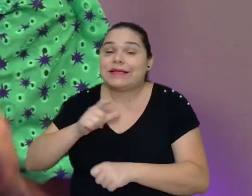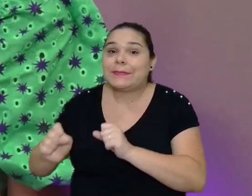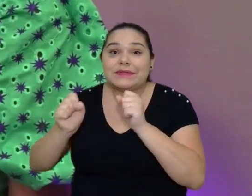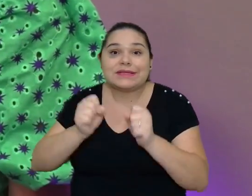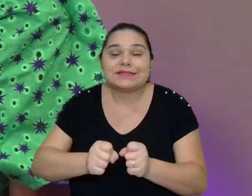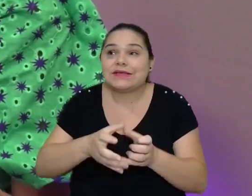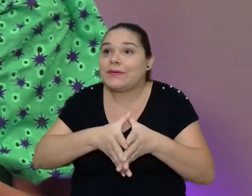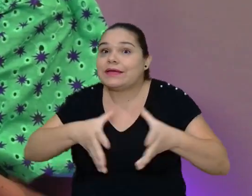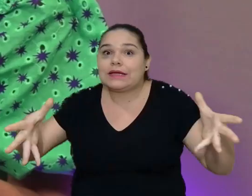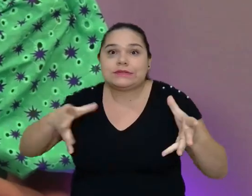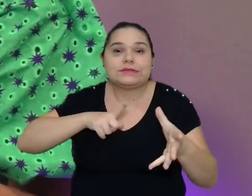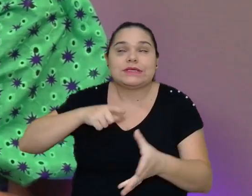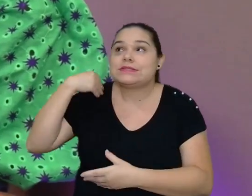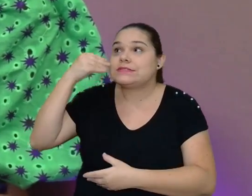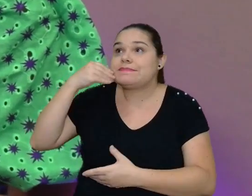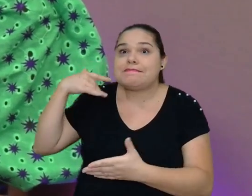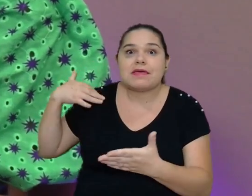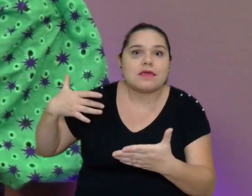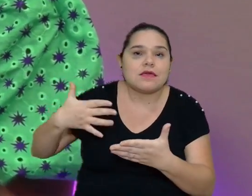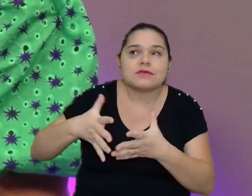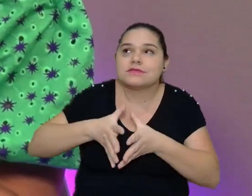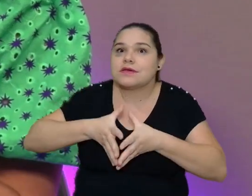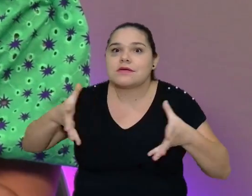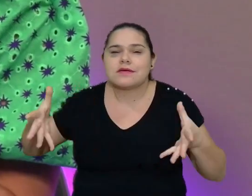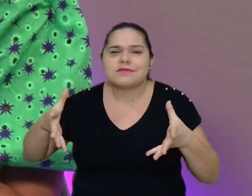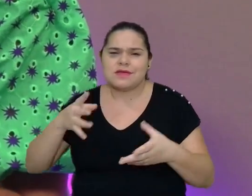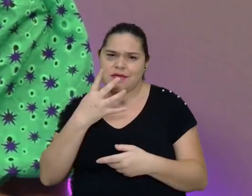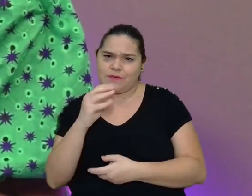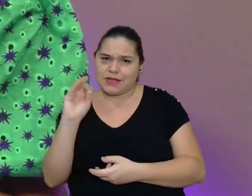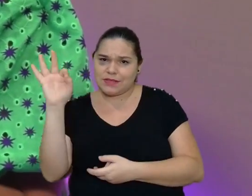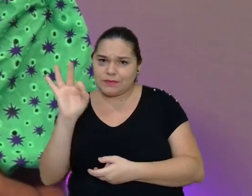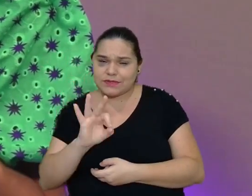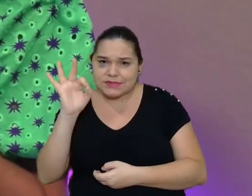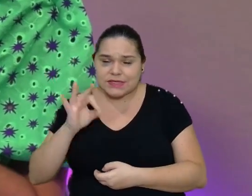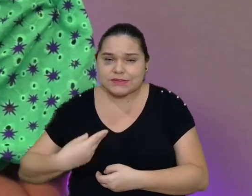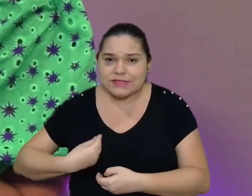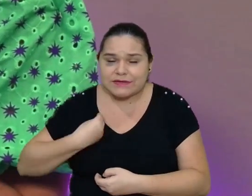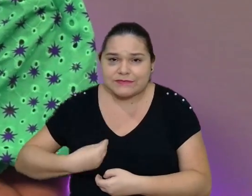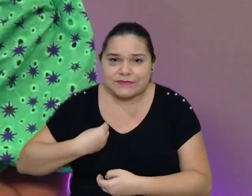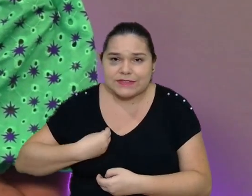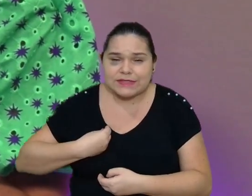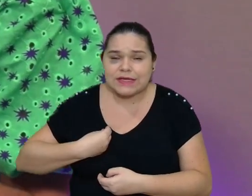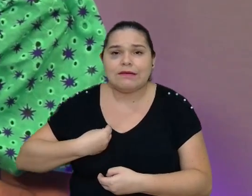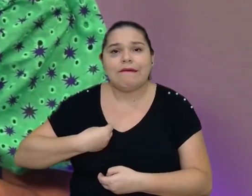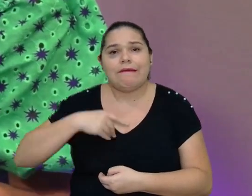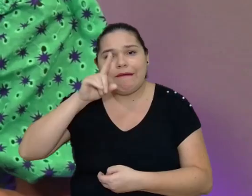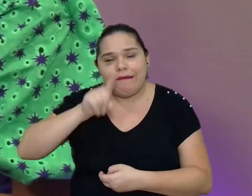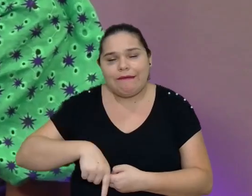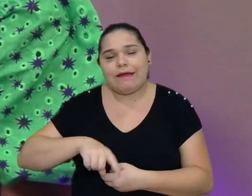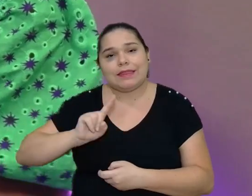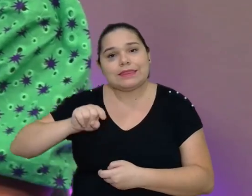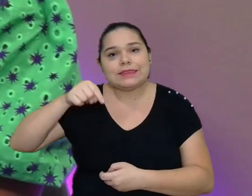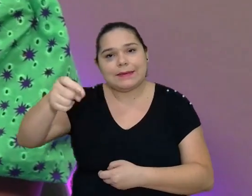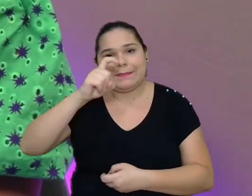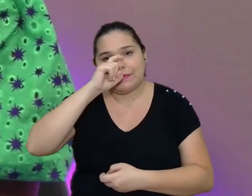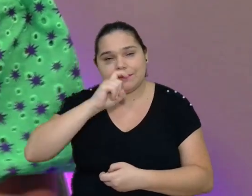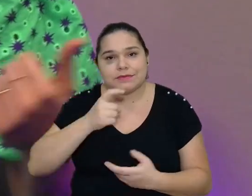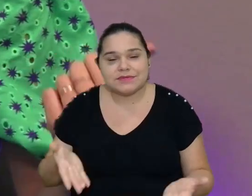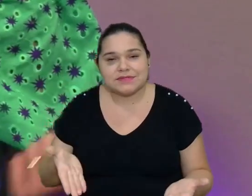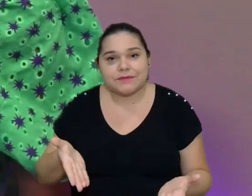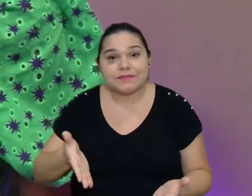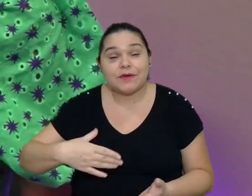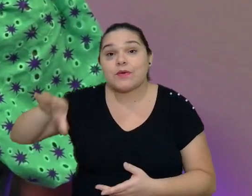bagagem enorme, e ela vai ficar 40% da vida na menopausa. Então, é importante que essa consciência da saúde da